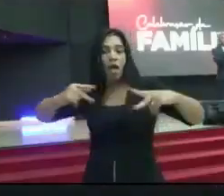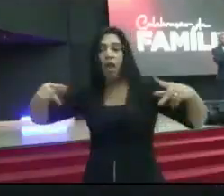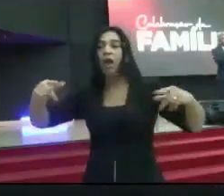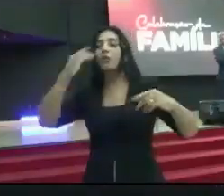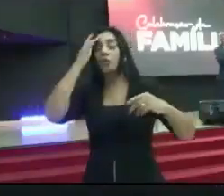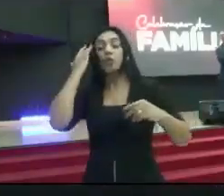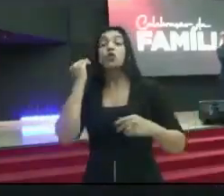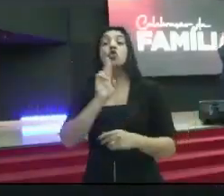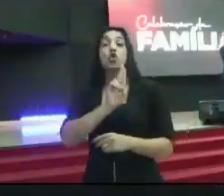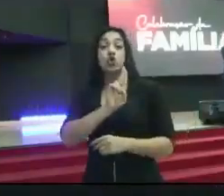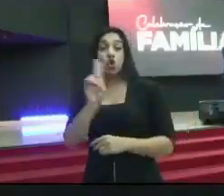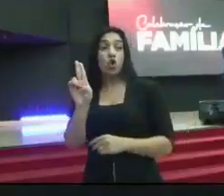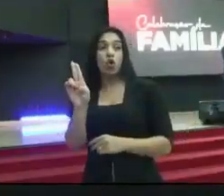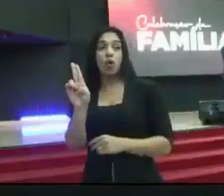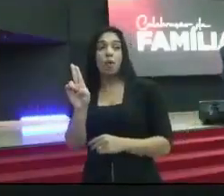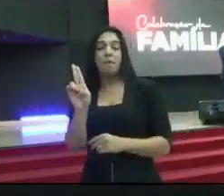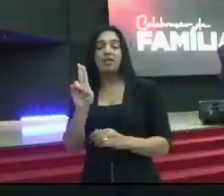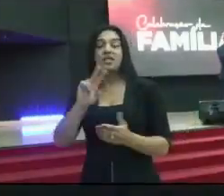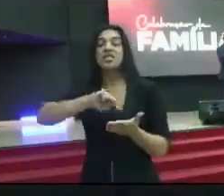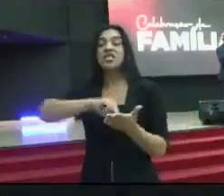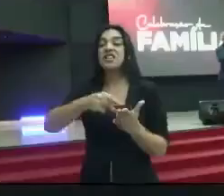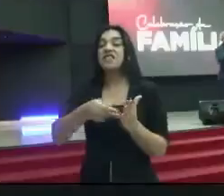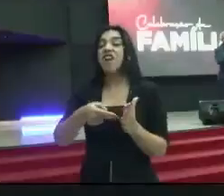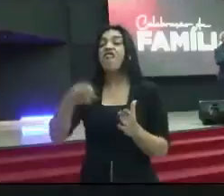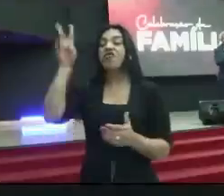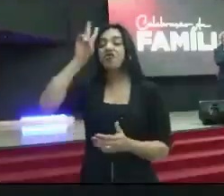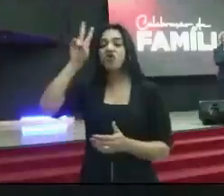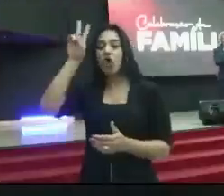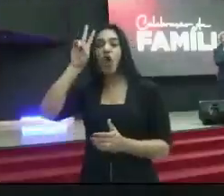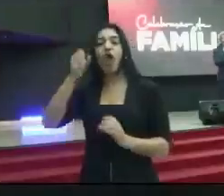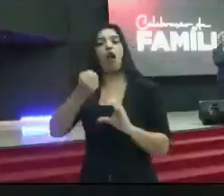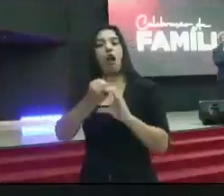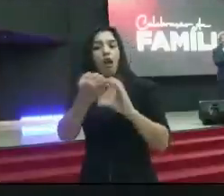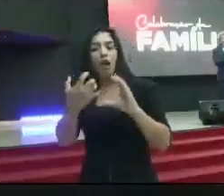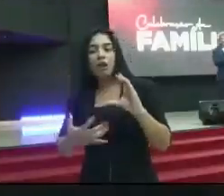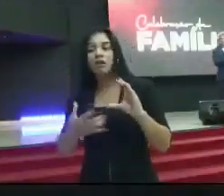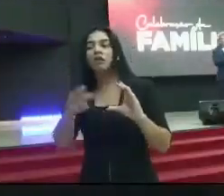nome representava a história, o caráter de alguém.